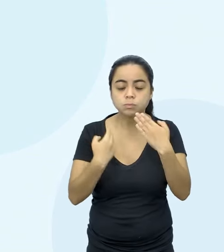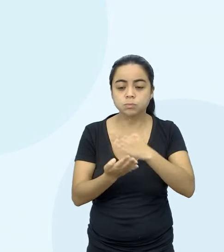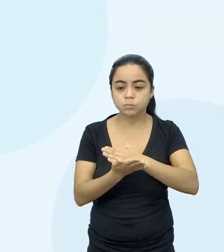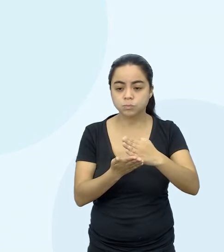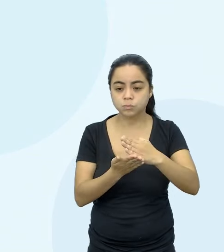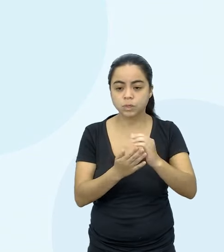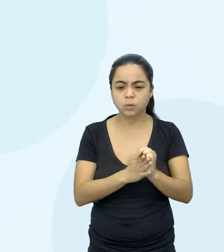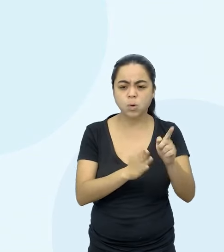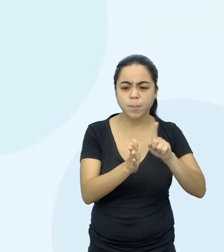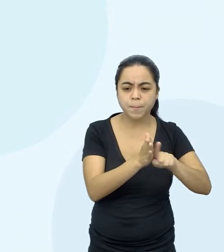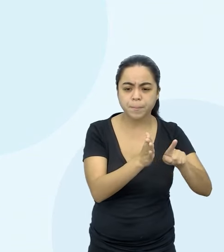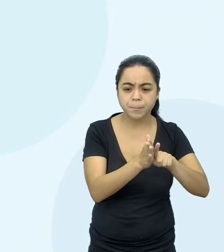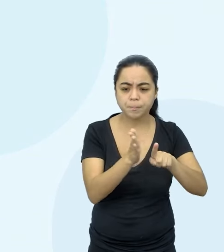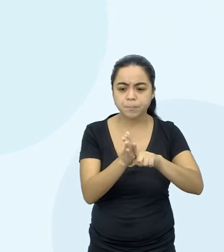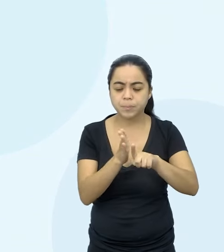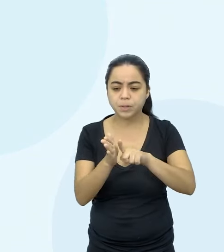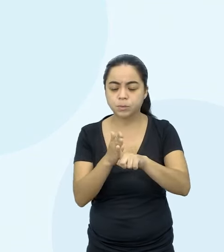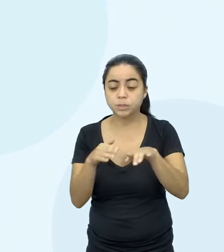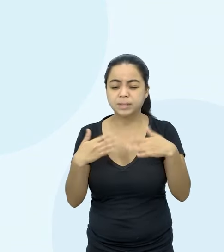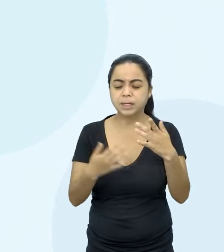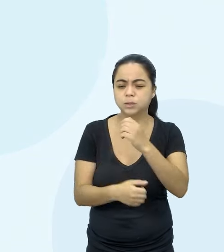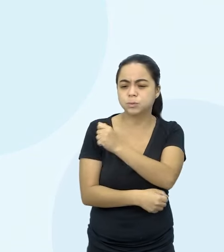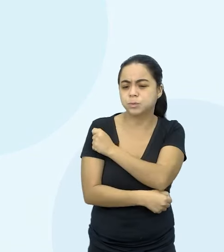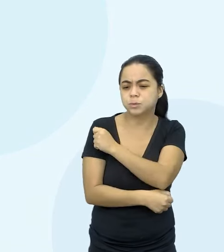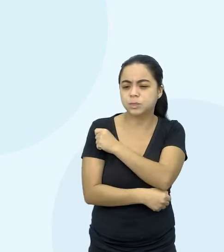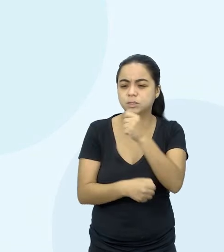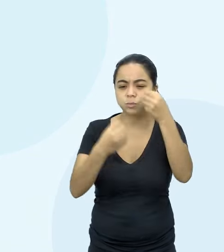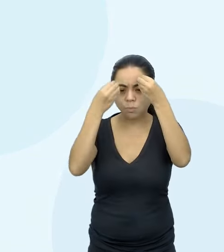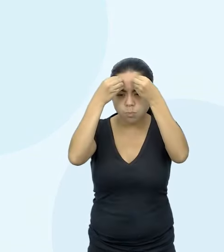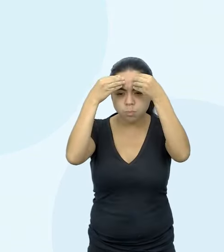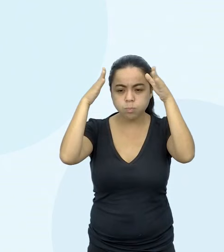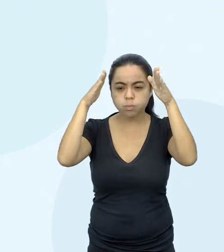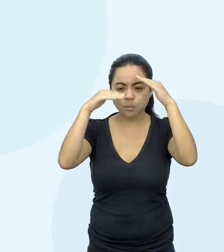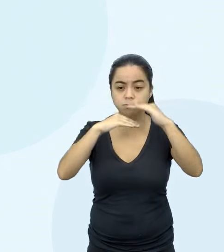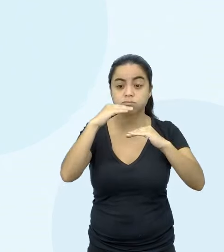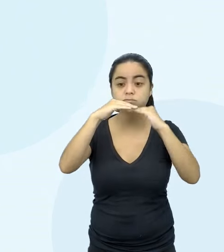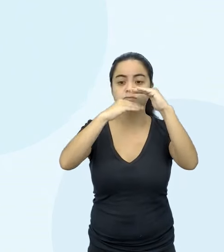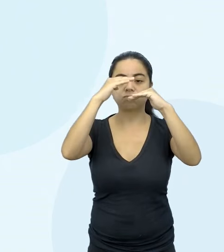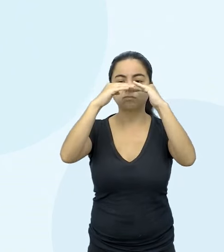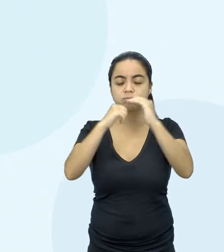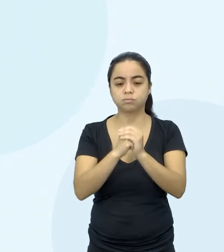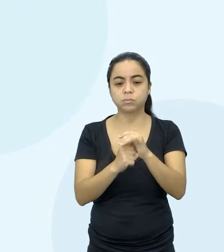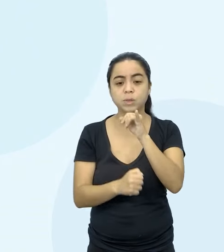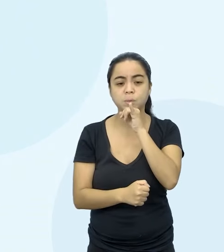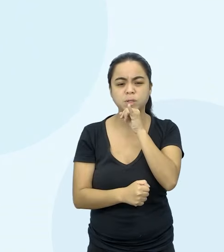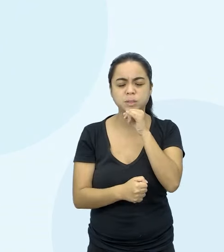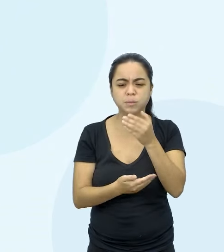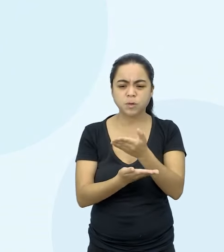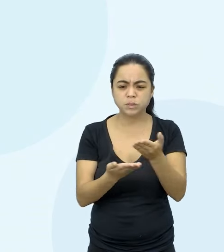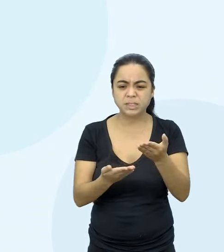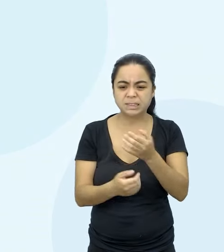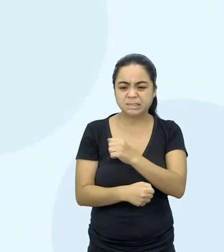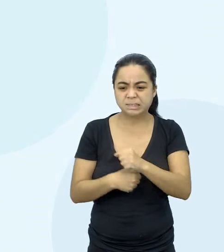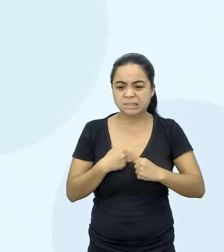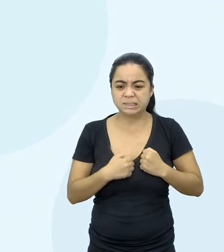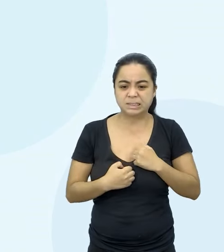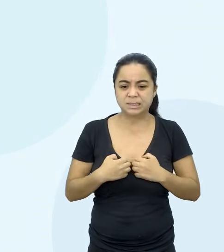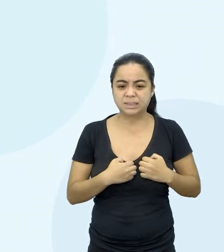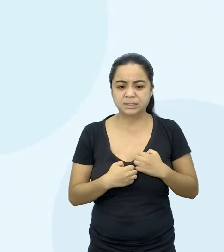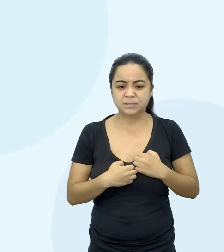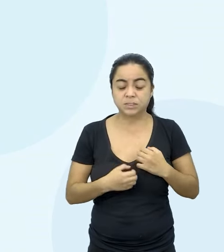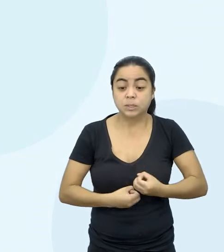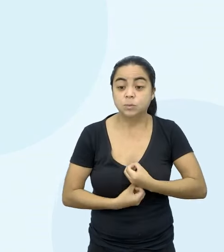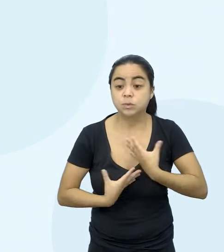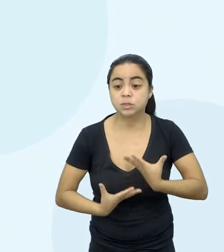com perguntas que tendem ao estudante a construir seus conhecimentos. Como, por exemplo, você se expressa artisticamente de alguma